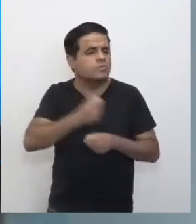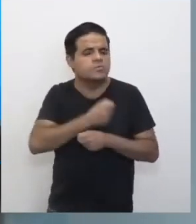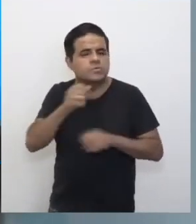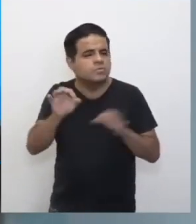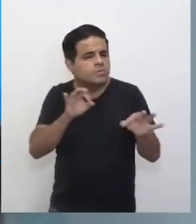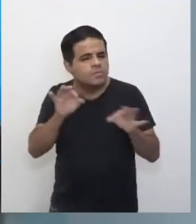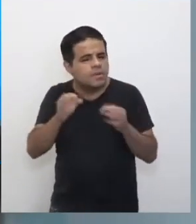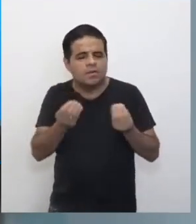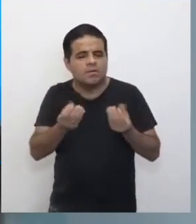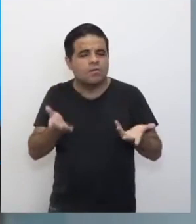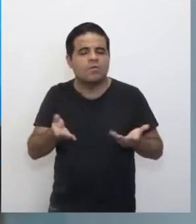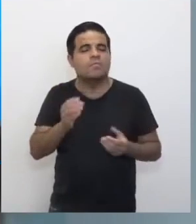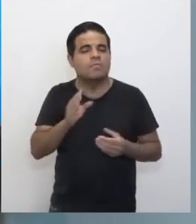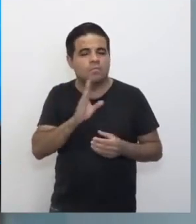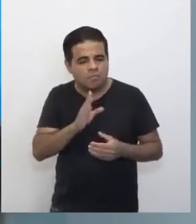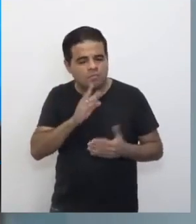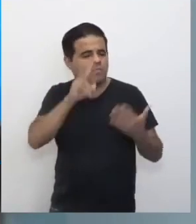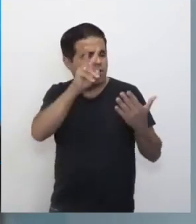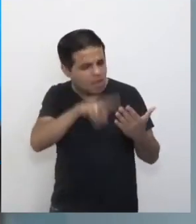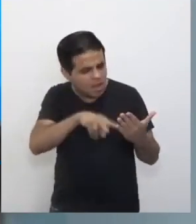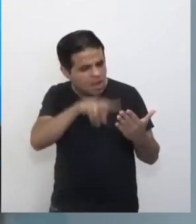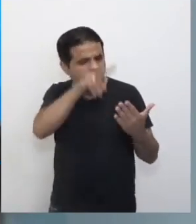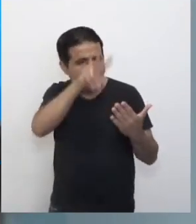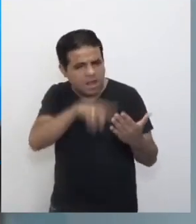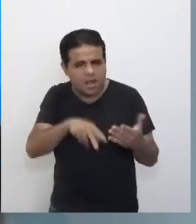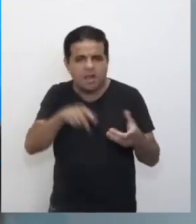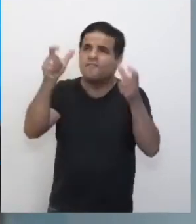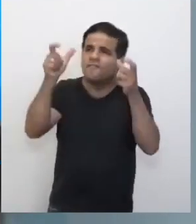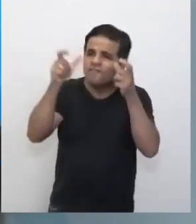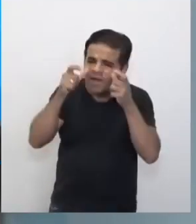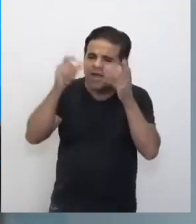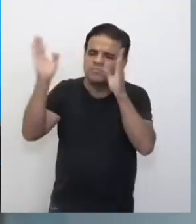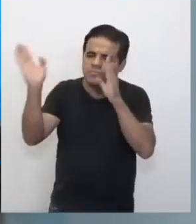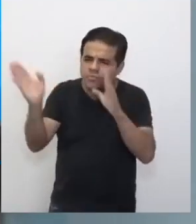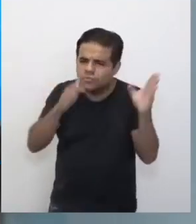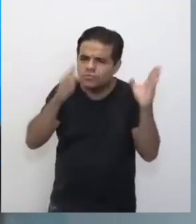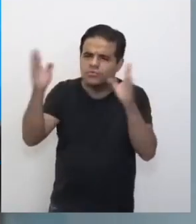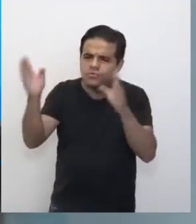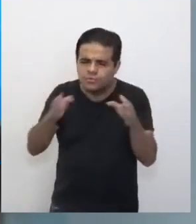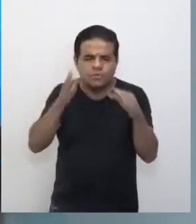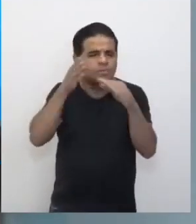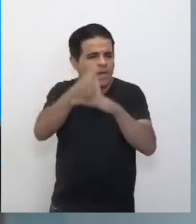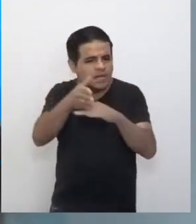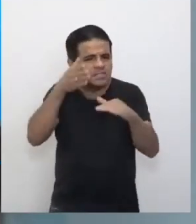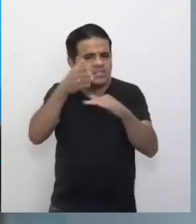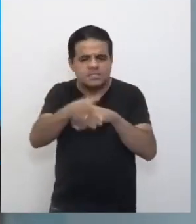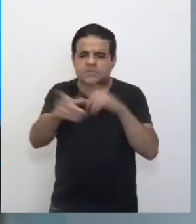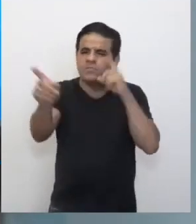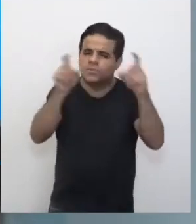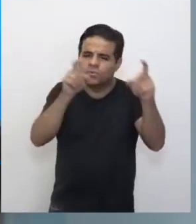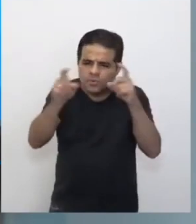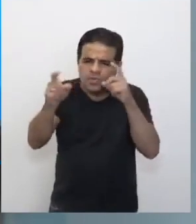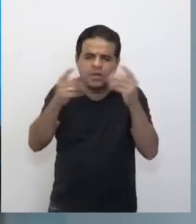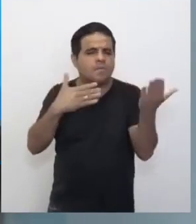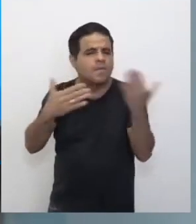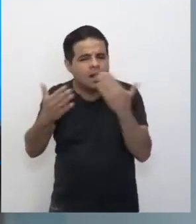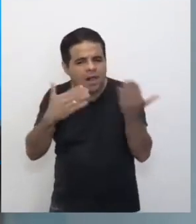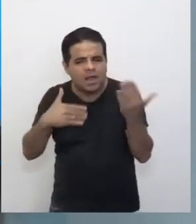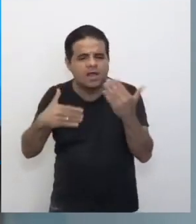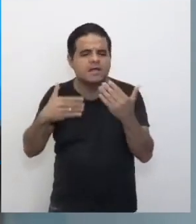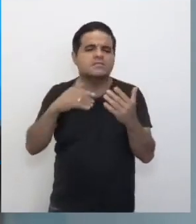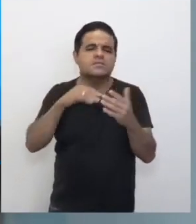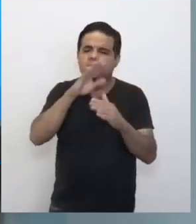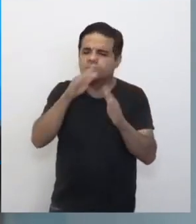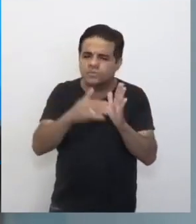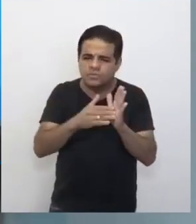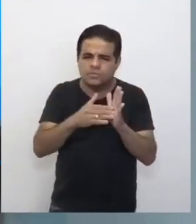gente conhece. Então, a gente lê, assiste, participa de palestras, de reuniões, de conversas. Todas